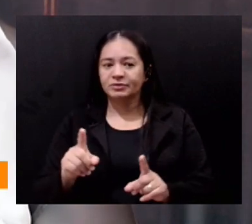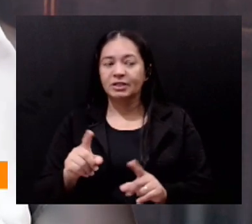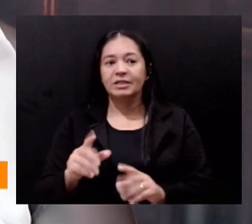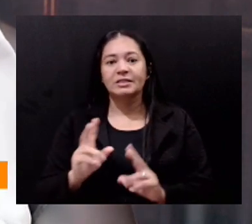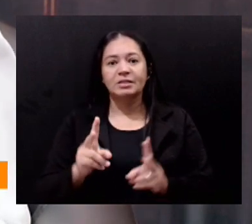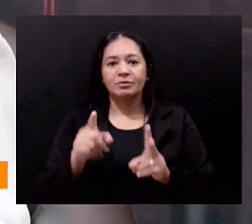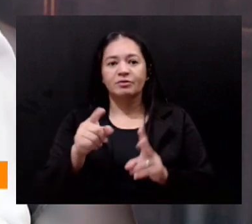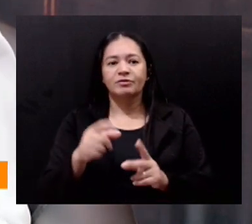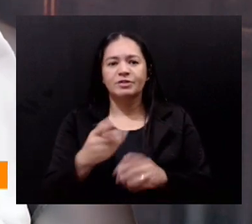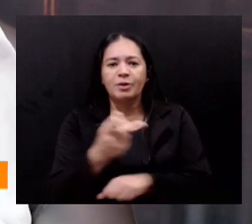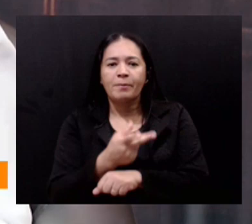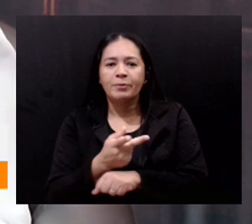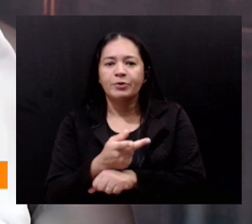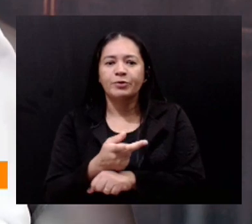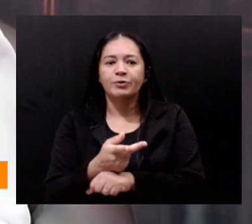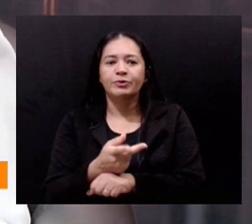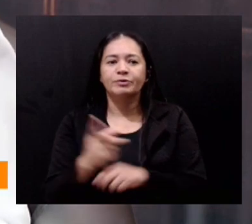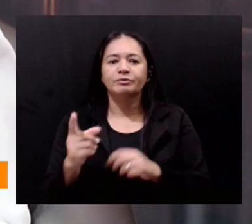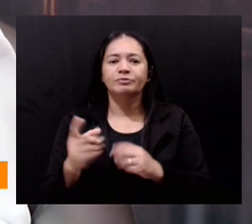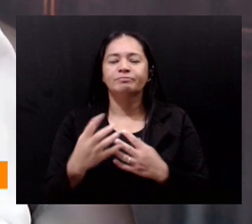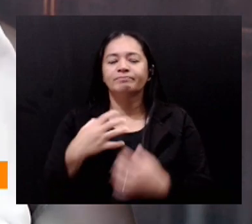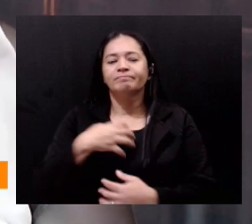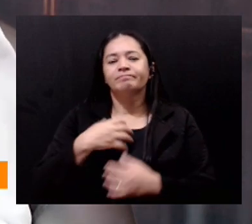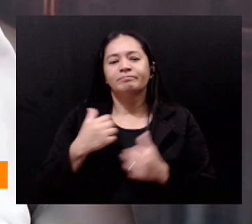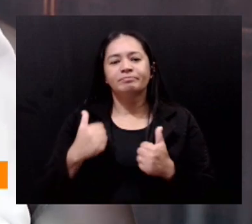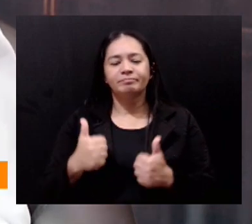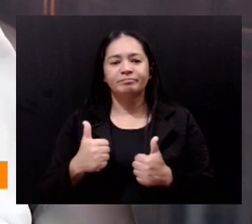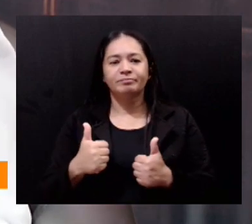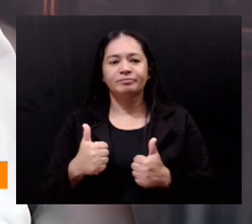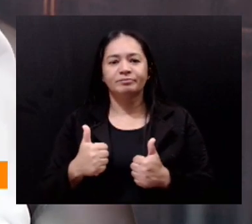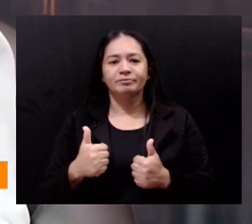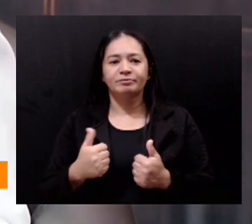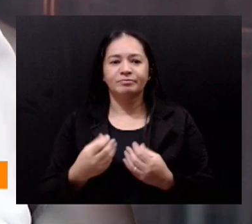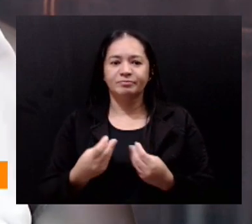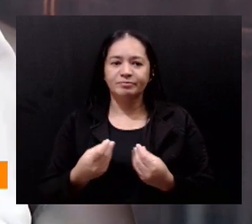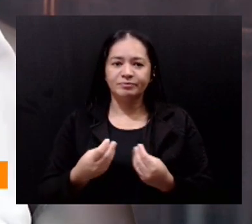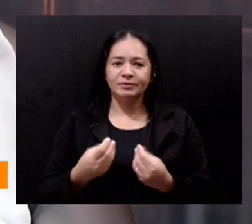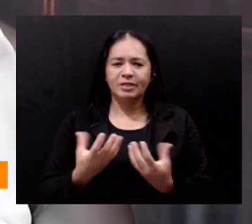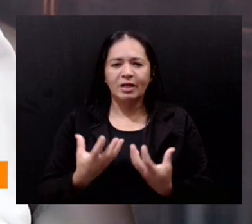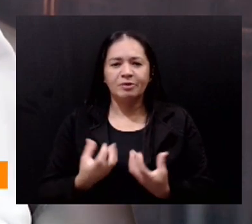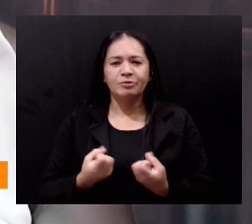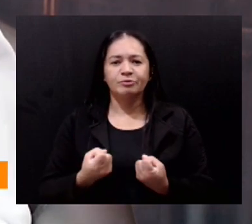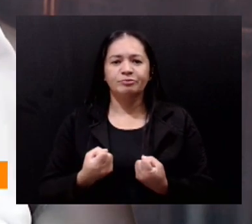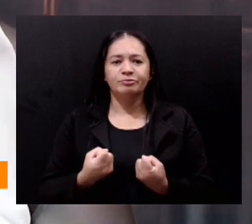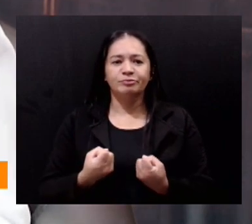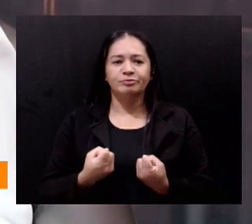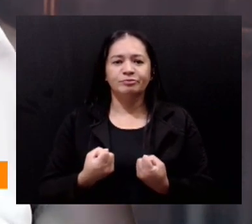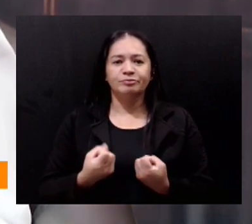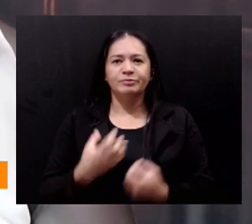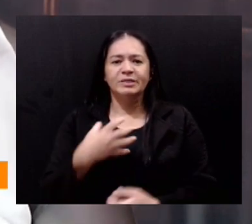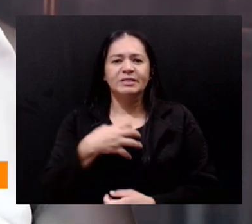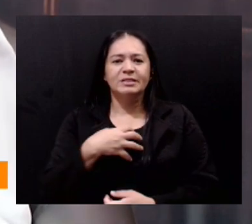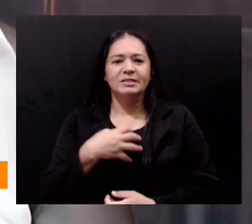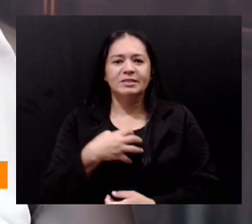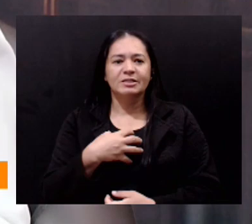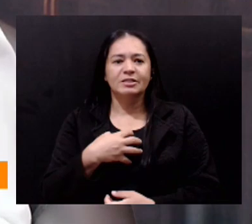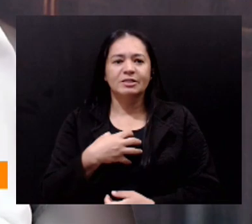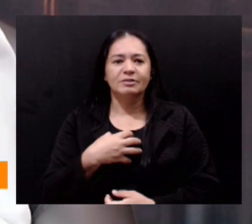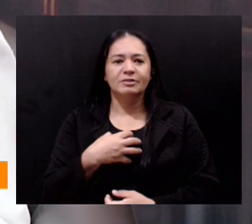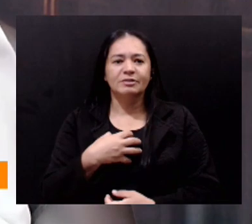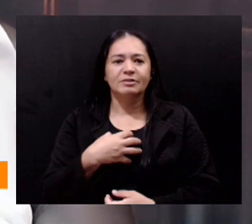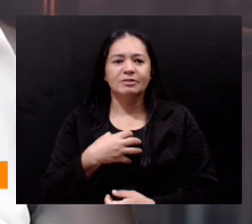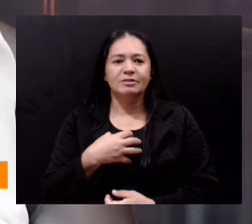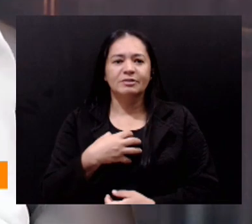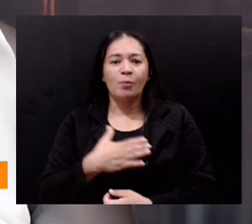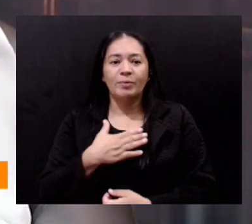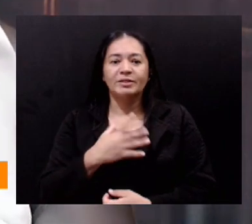você se sente bem, você se sente acolhido, você se sente, um prazer de encontrar, né, de